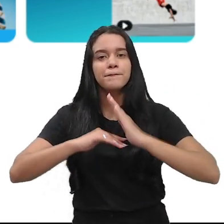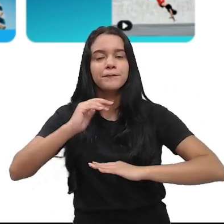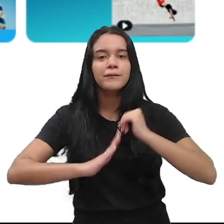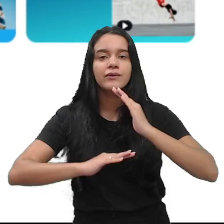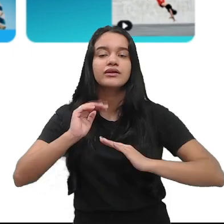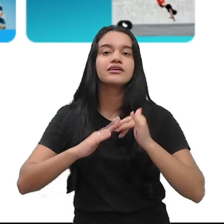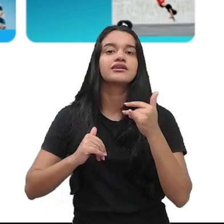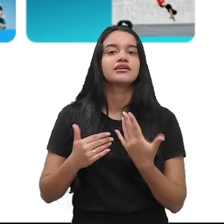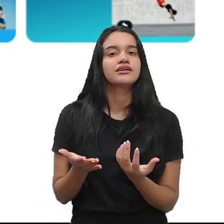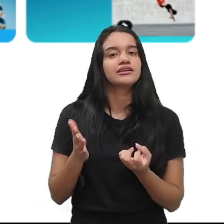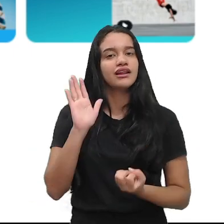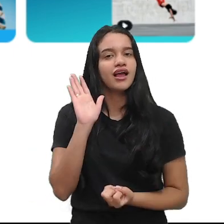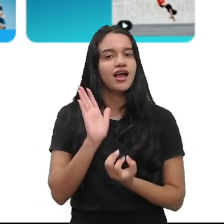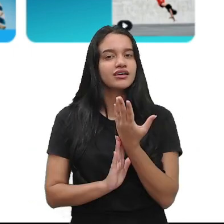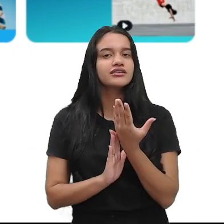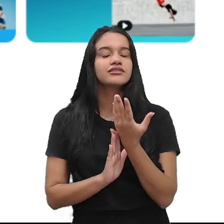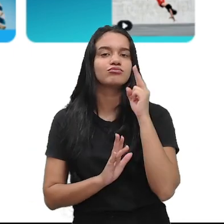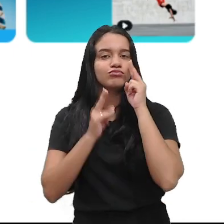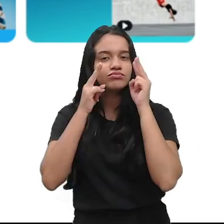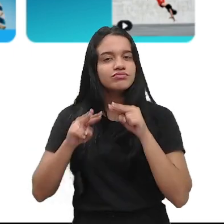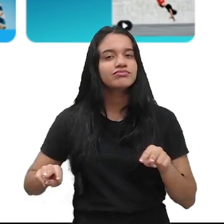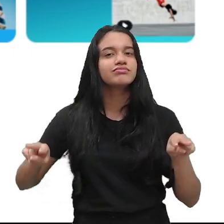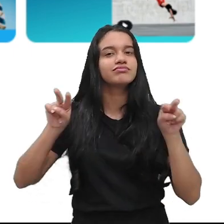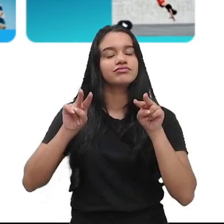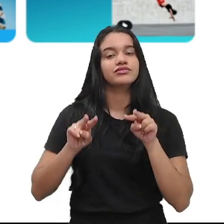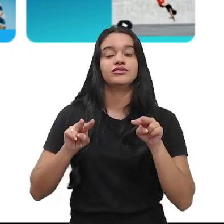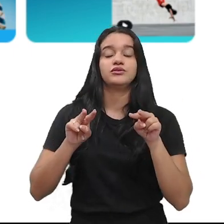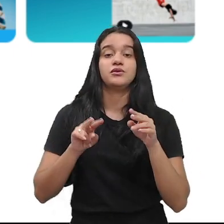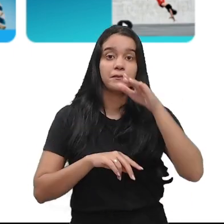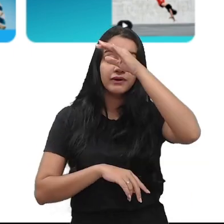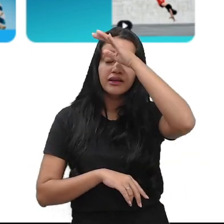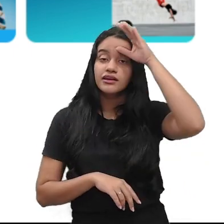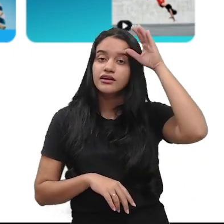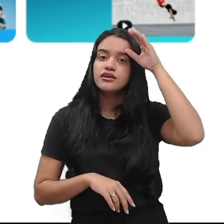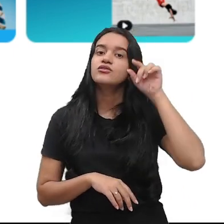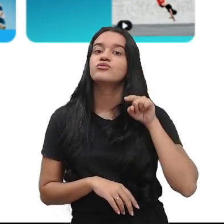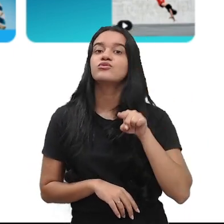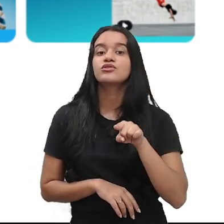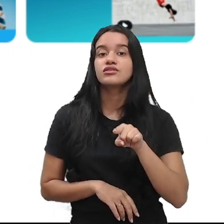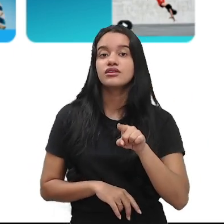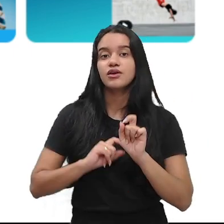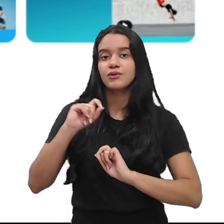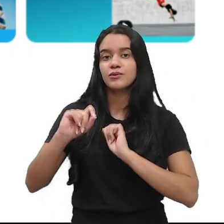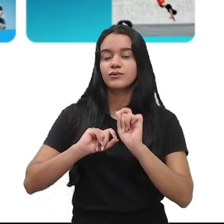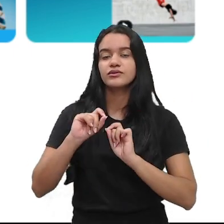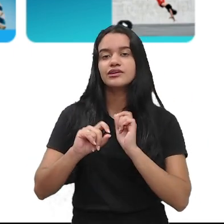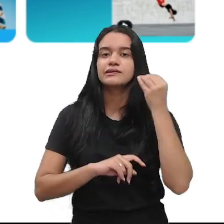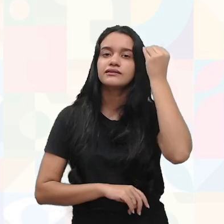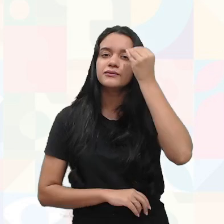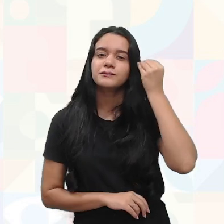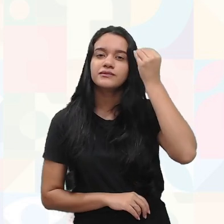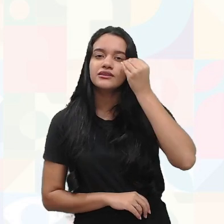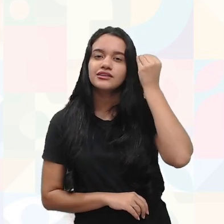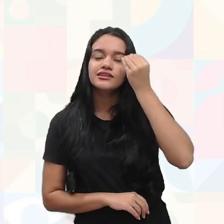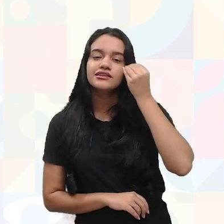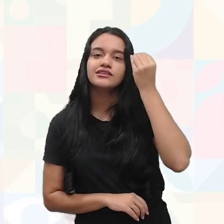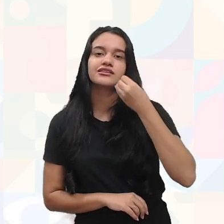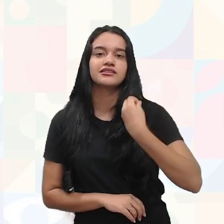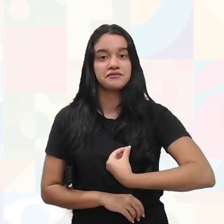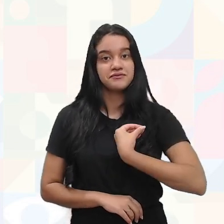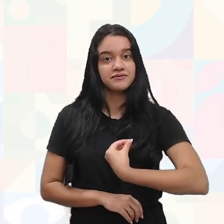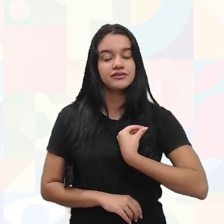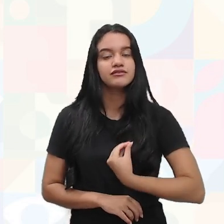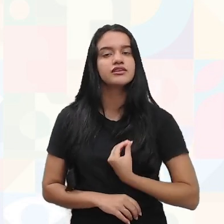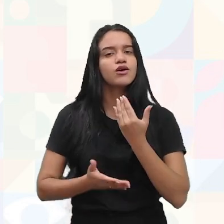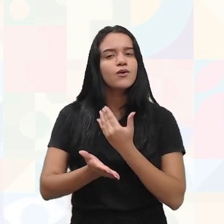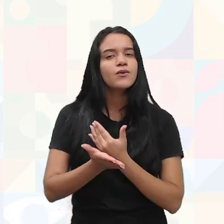está criando uma identidade visual para um determinado cliente, você vai, a partir da sua experiência e da sua vivência,